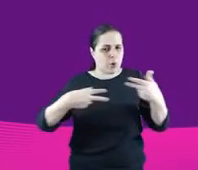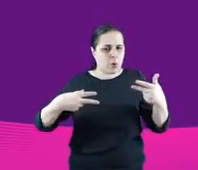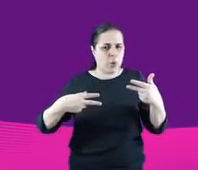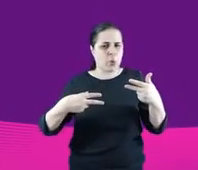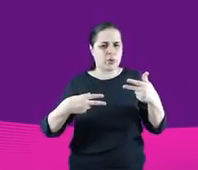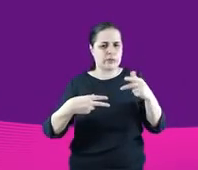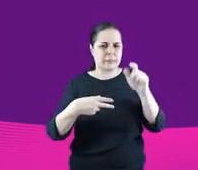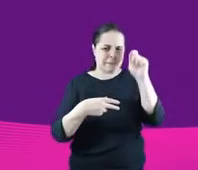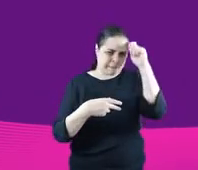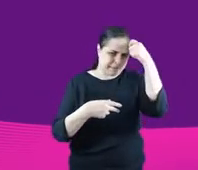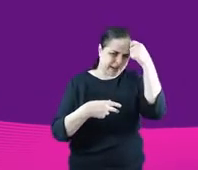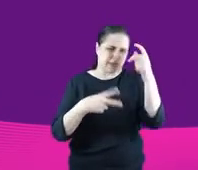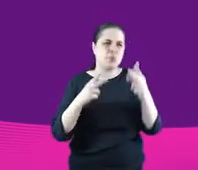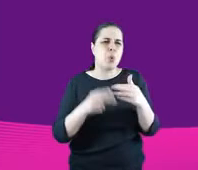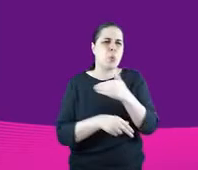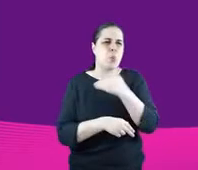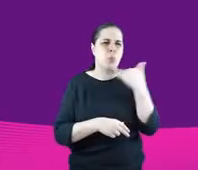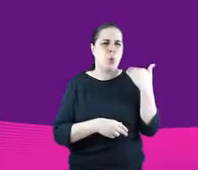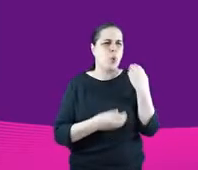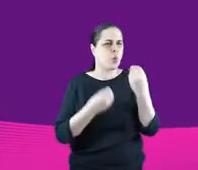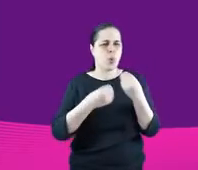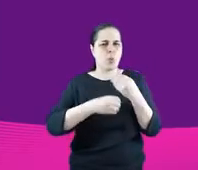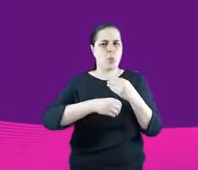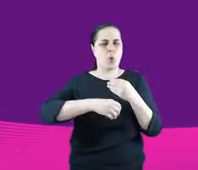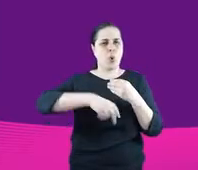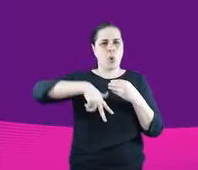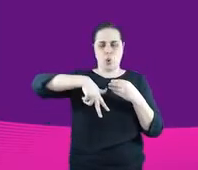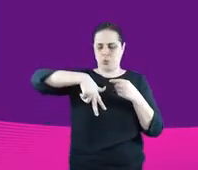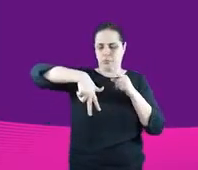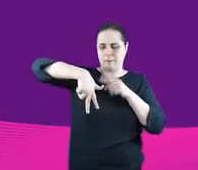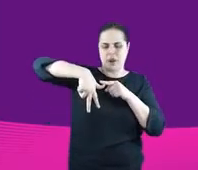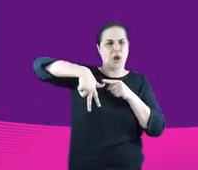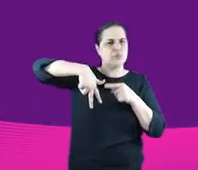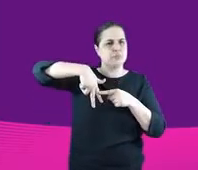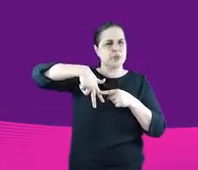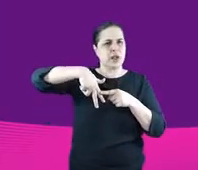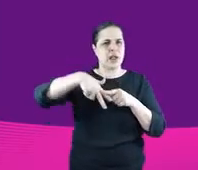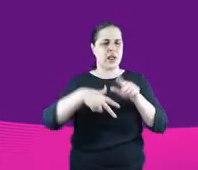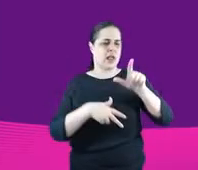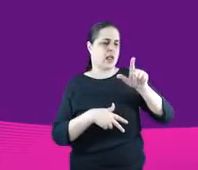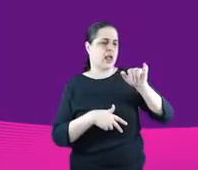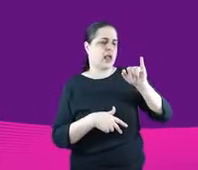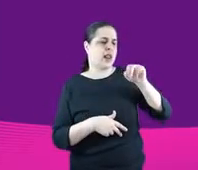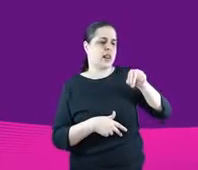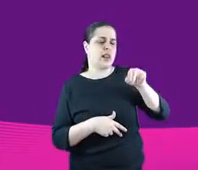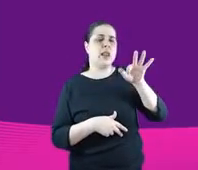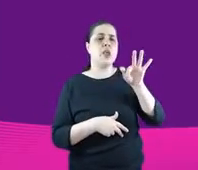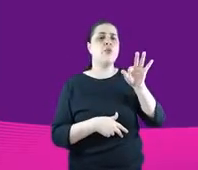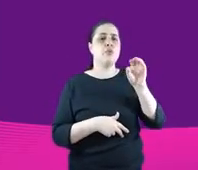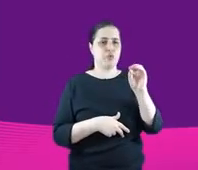membro superior, mas, de fato, o linfedema é um sintoma que